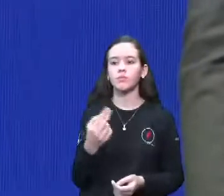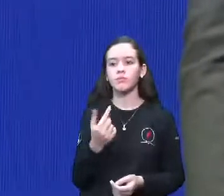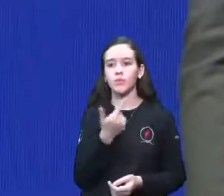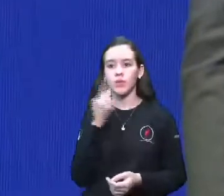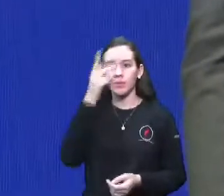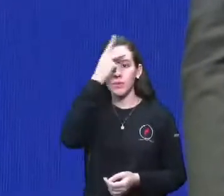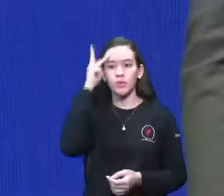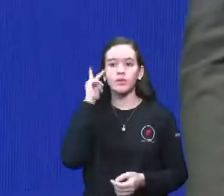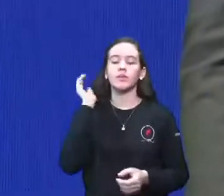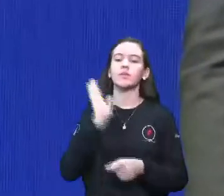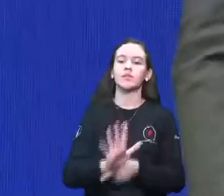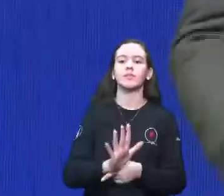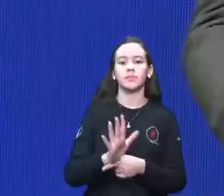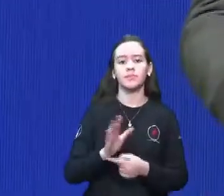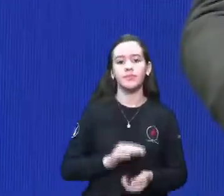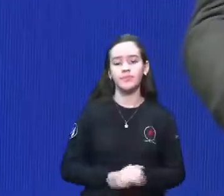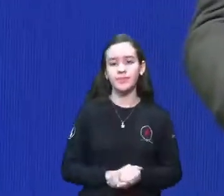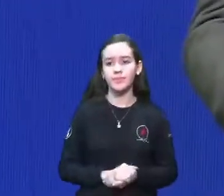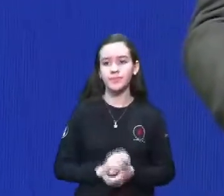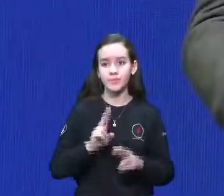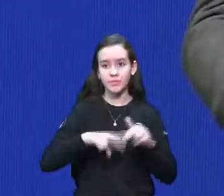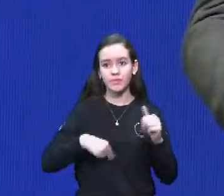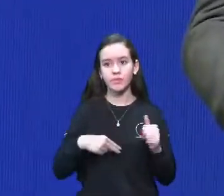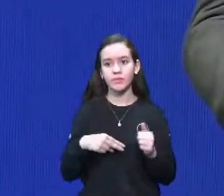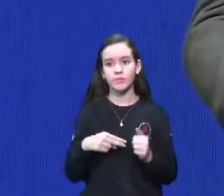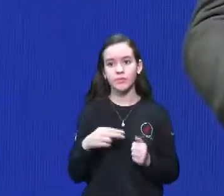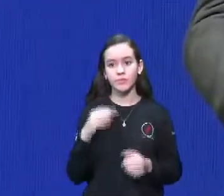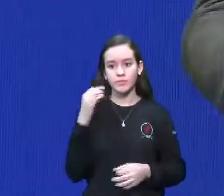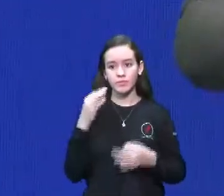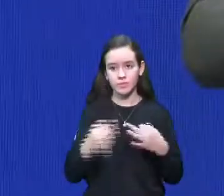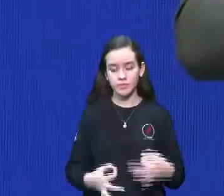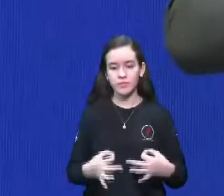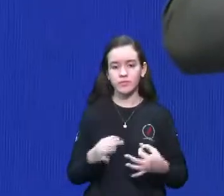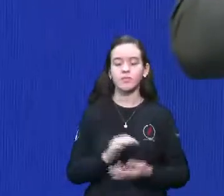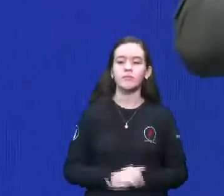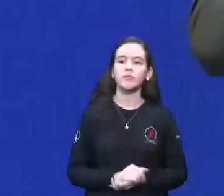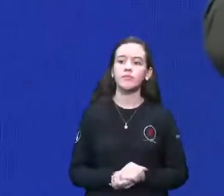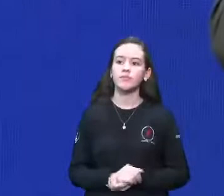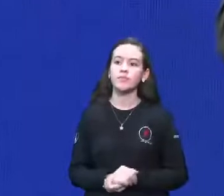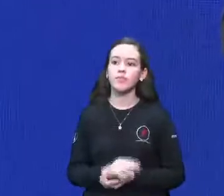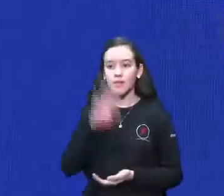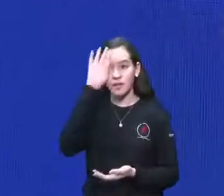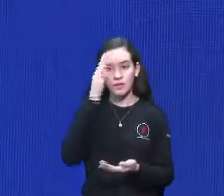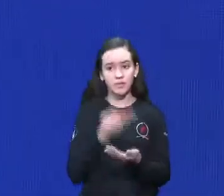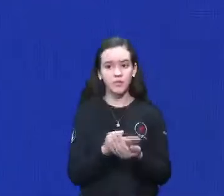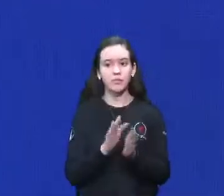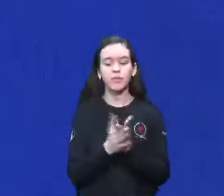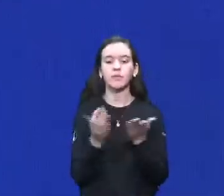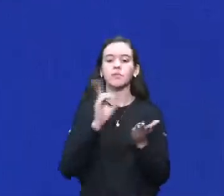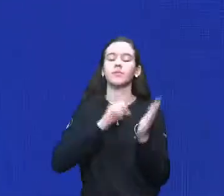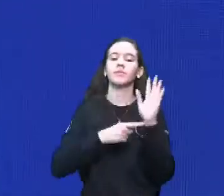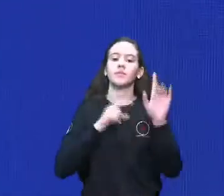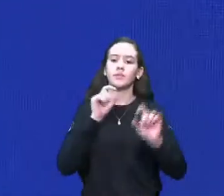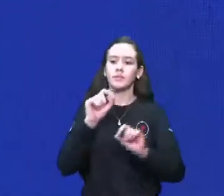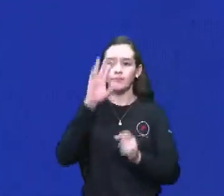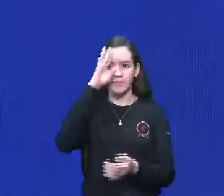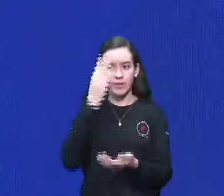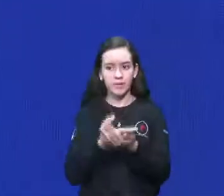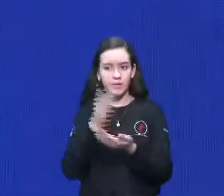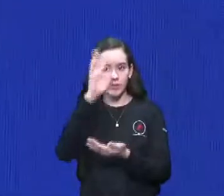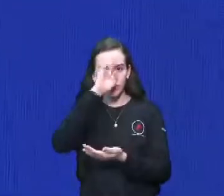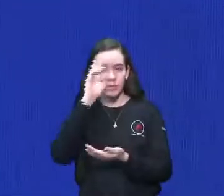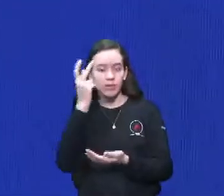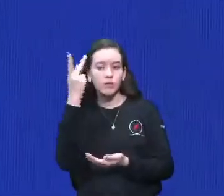Amigo, deixa eu dizer uma coisa para você, acredite. A Bíblia diz, creia no Senhor seu Deus